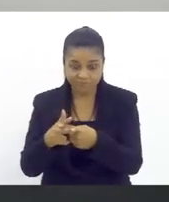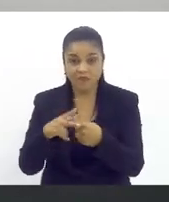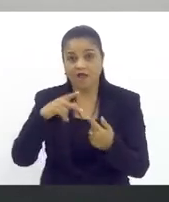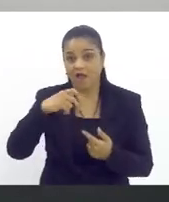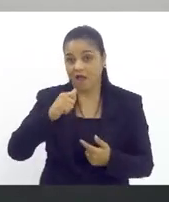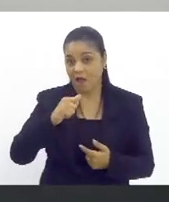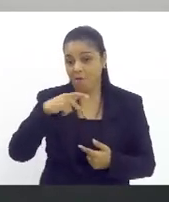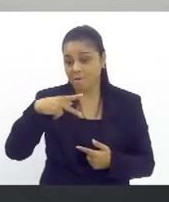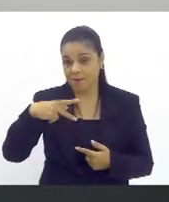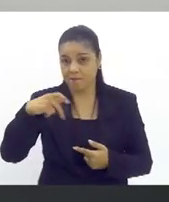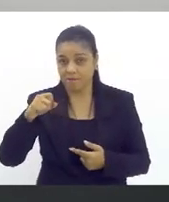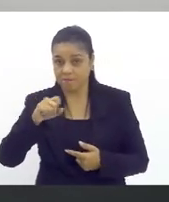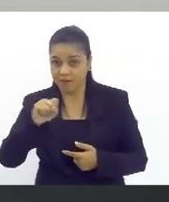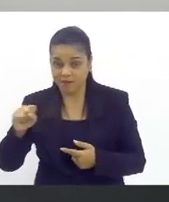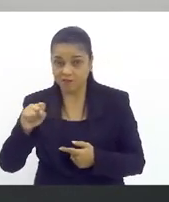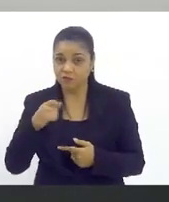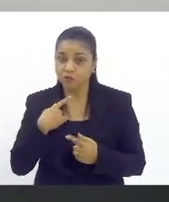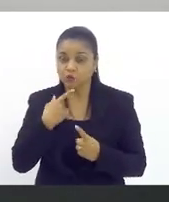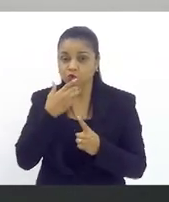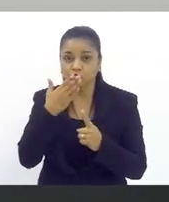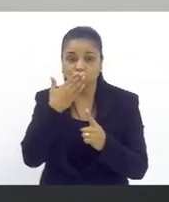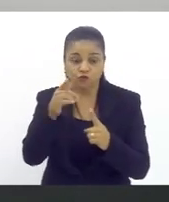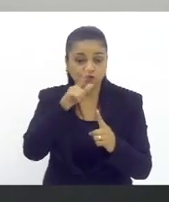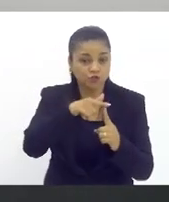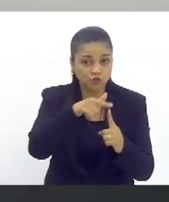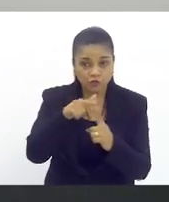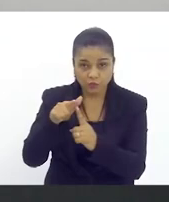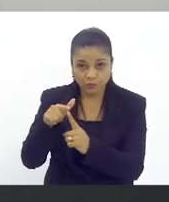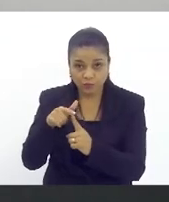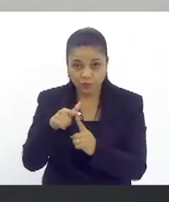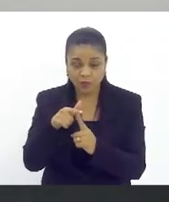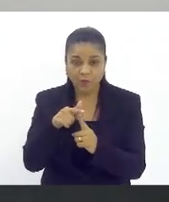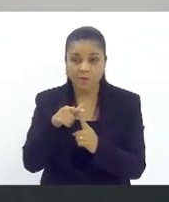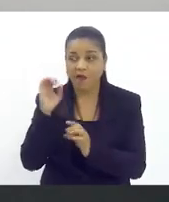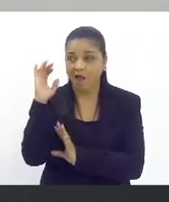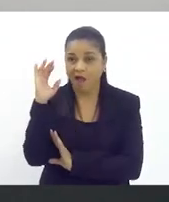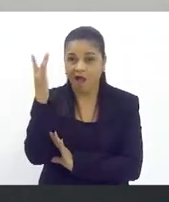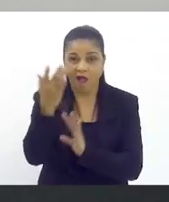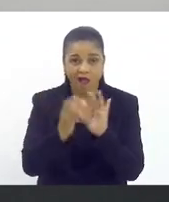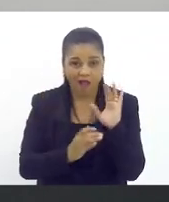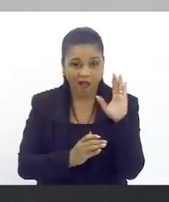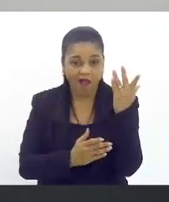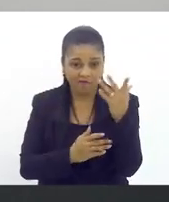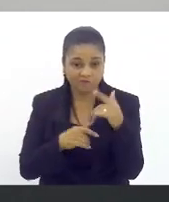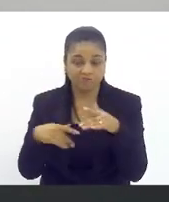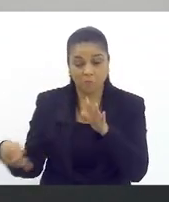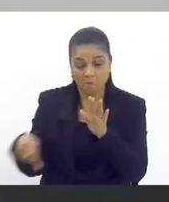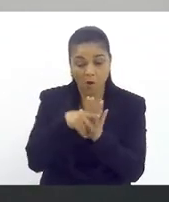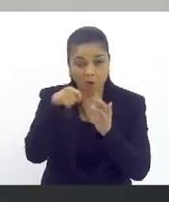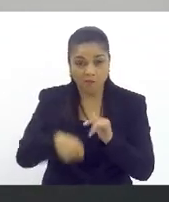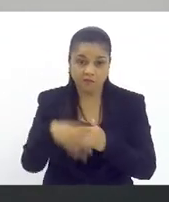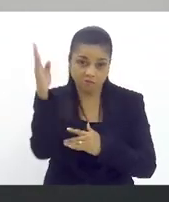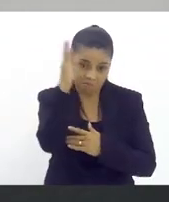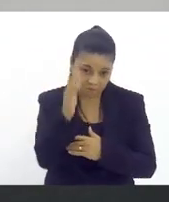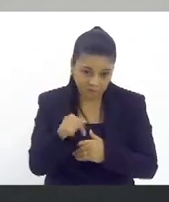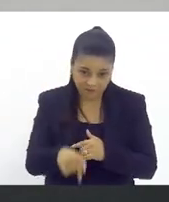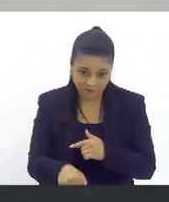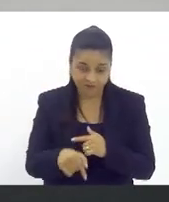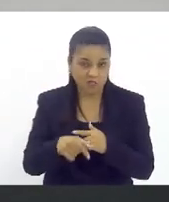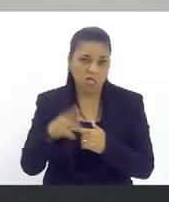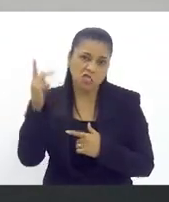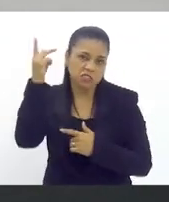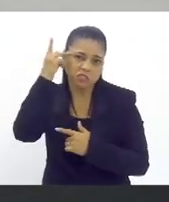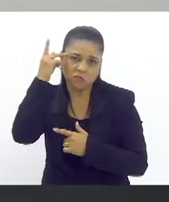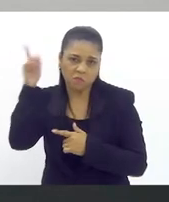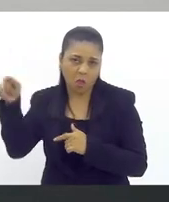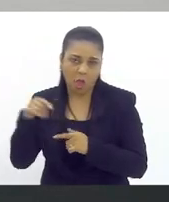apps com espécies nativas inclusive comprando dos nossos vivenistas aqui do Rio de Janeiro e não de São Paulo